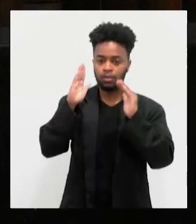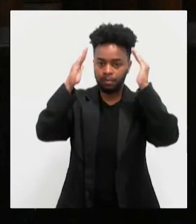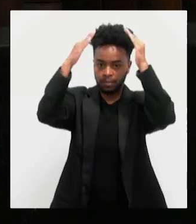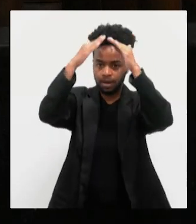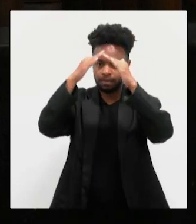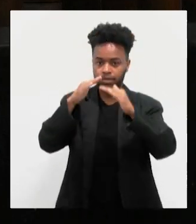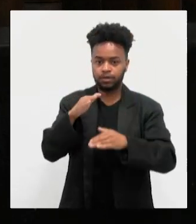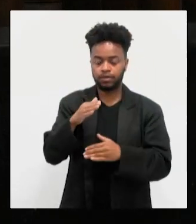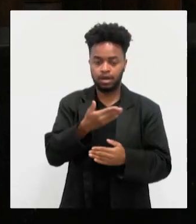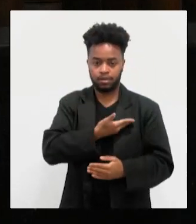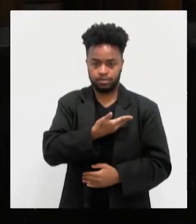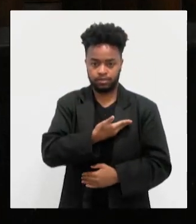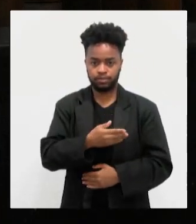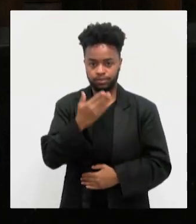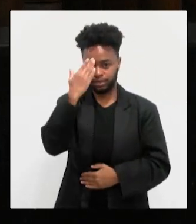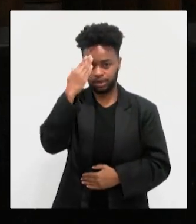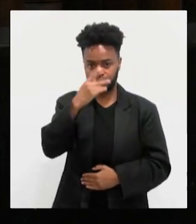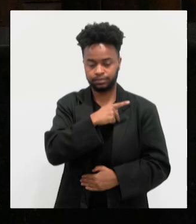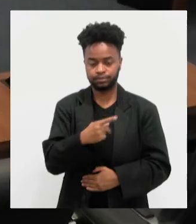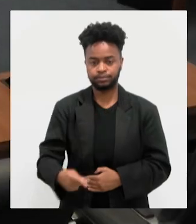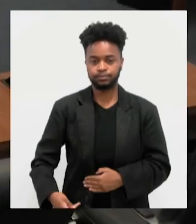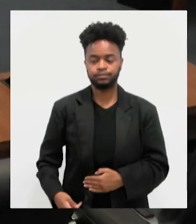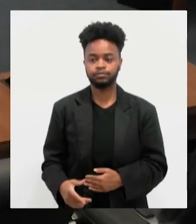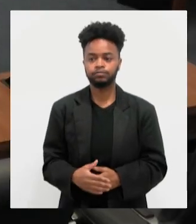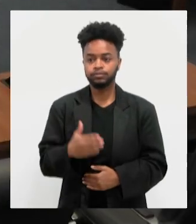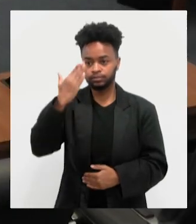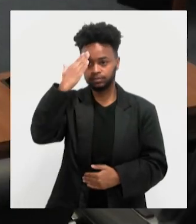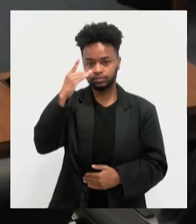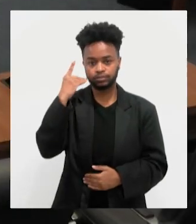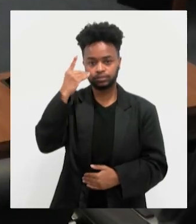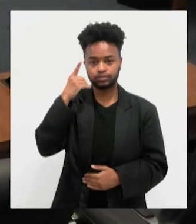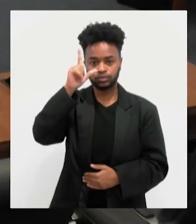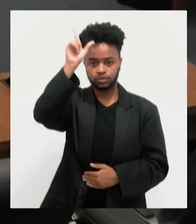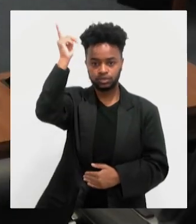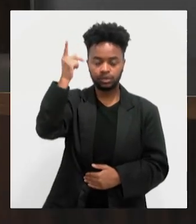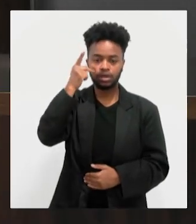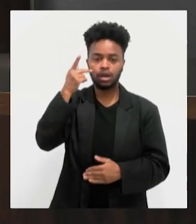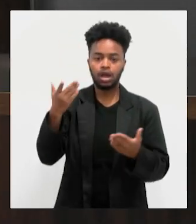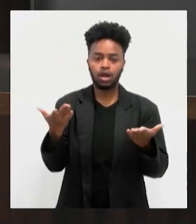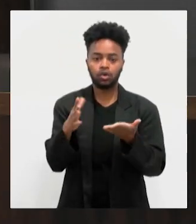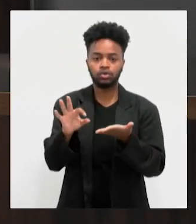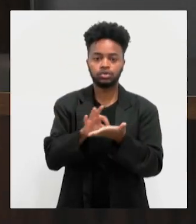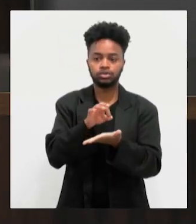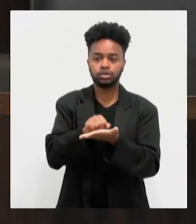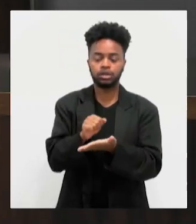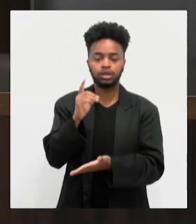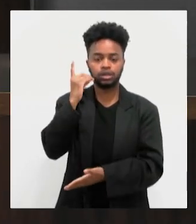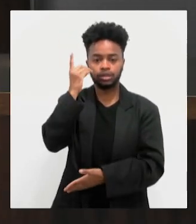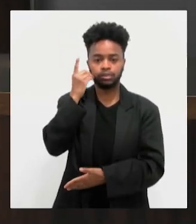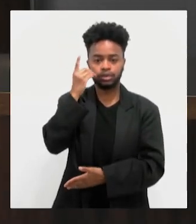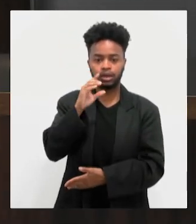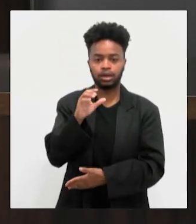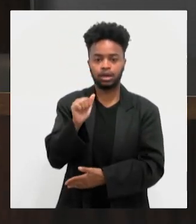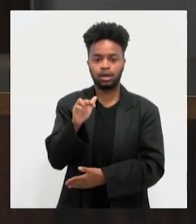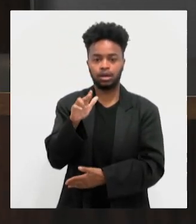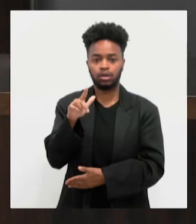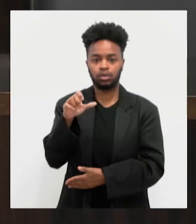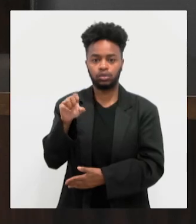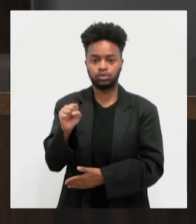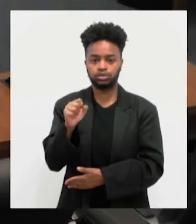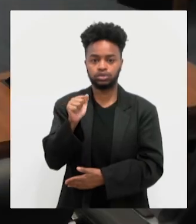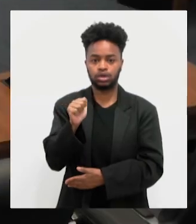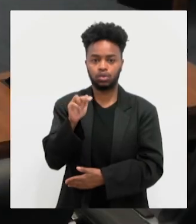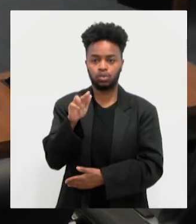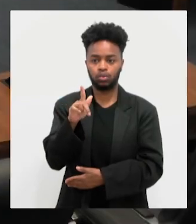Muito obrigado, senhor presidente. Obrigado, deputado Luiz Paulo. Próximo orador, deputado delegado Carlos Augusto.